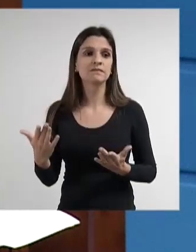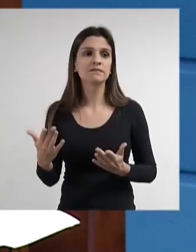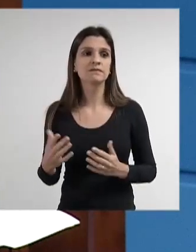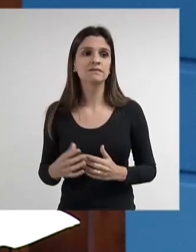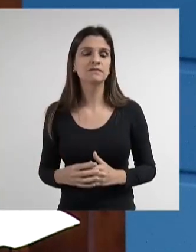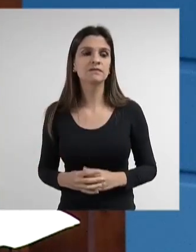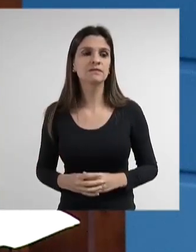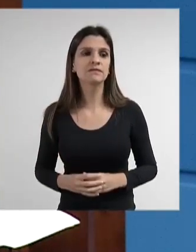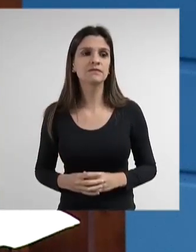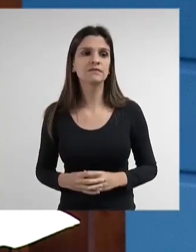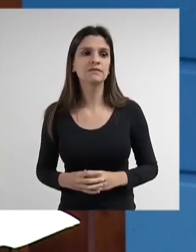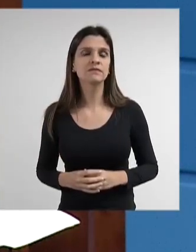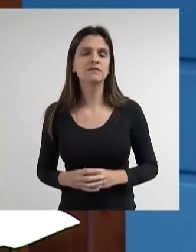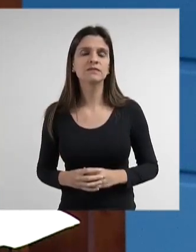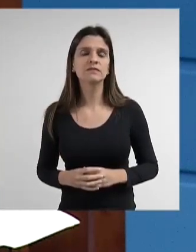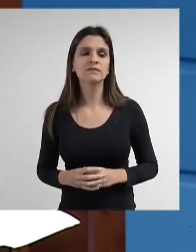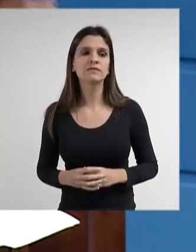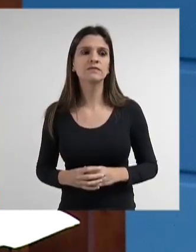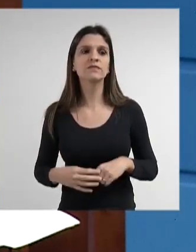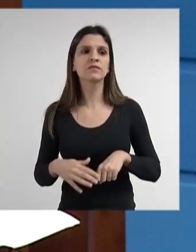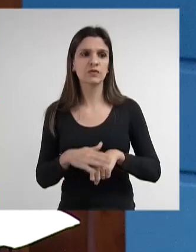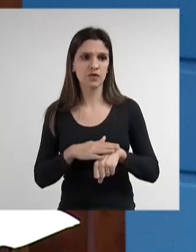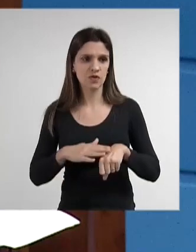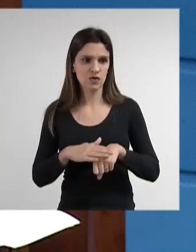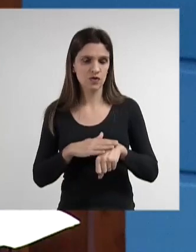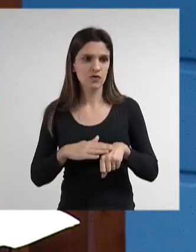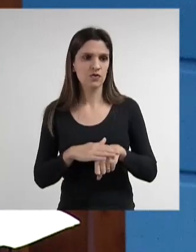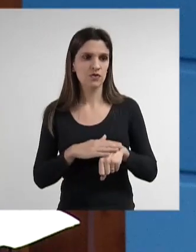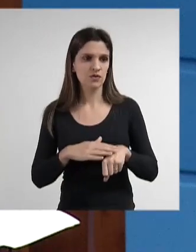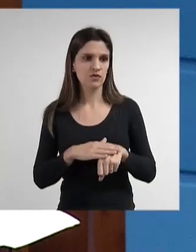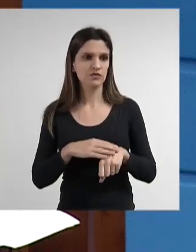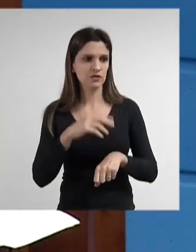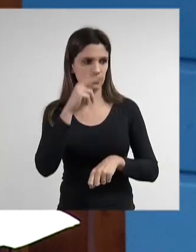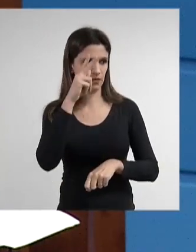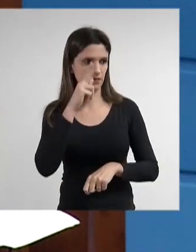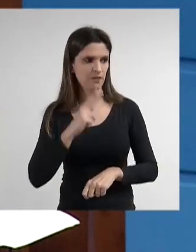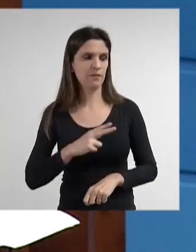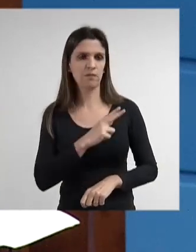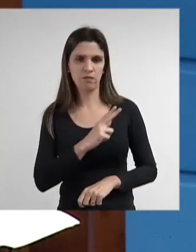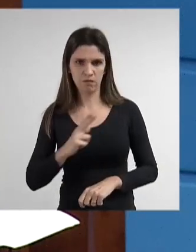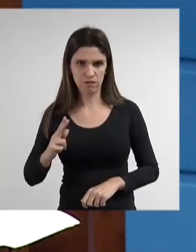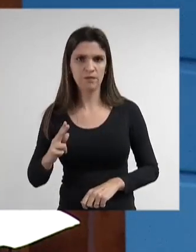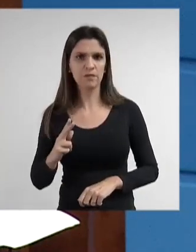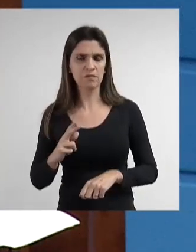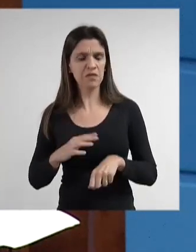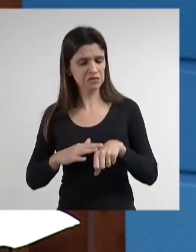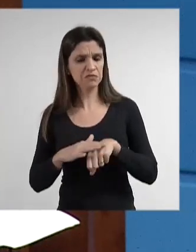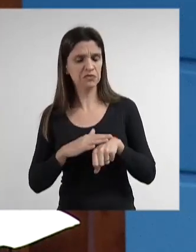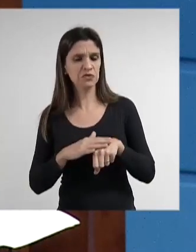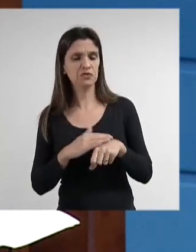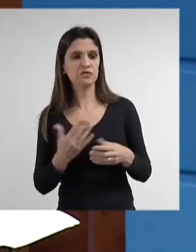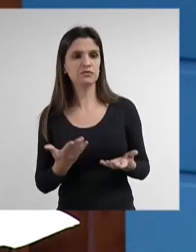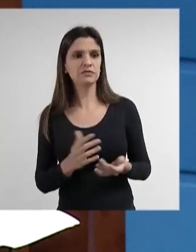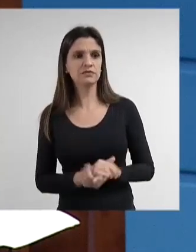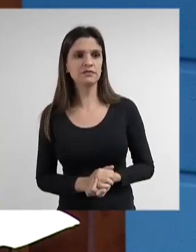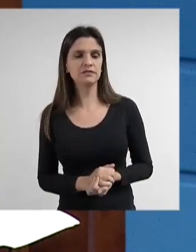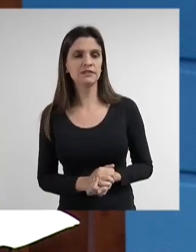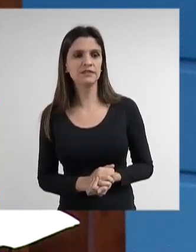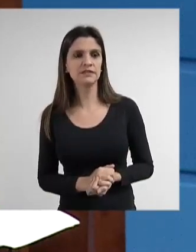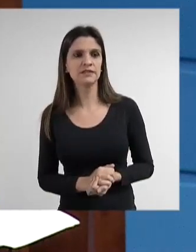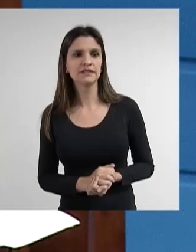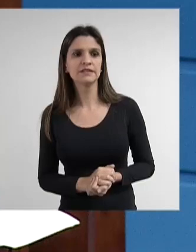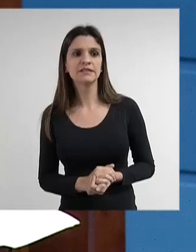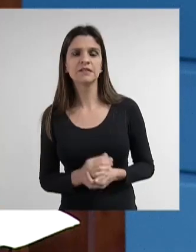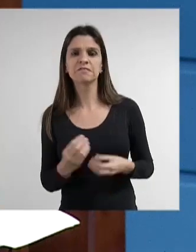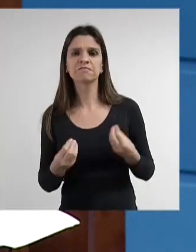Eu estava, inclusive, conversando com um padre de uma paróquia e ele estava me dizendo o seguinte: é interessante como a gente sente aqui